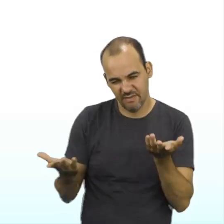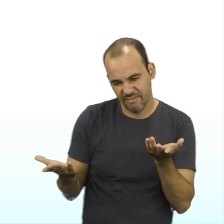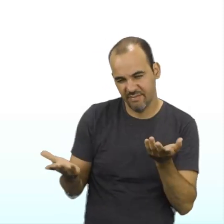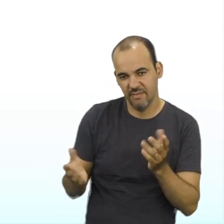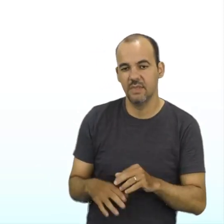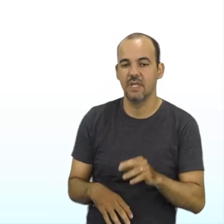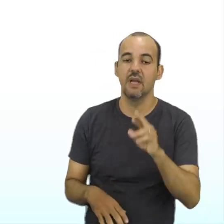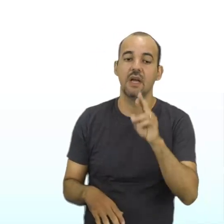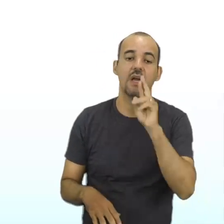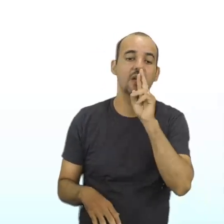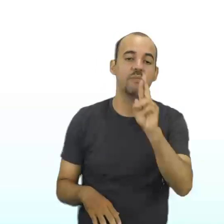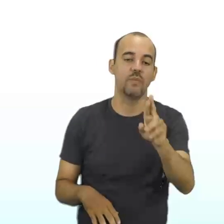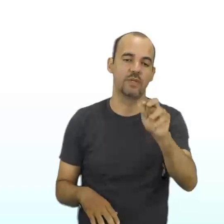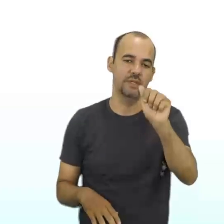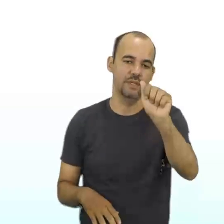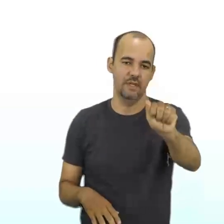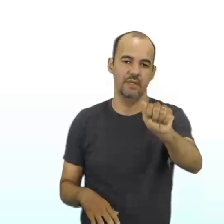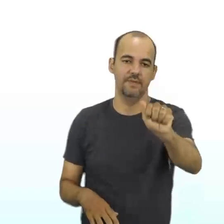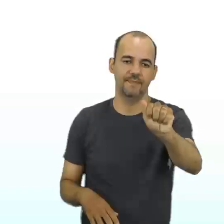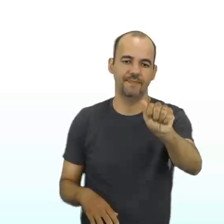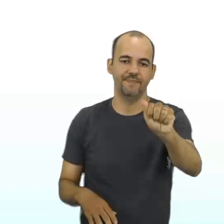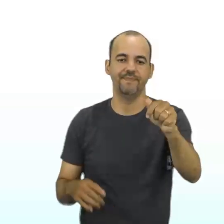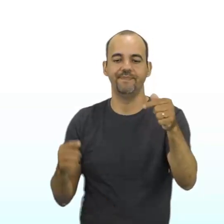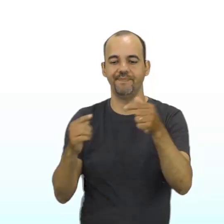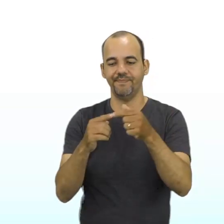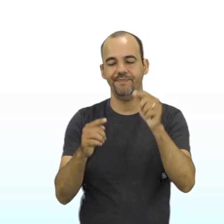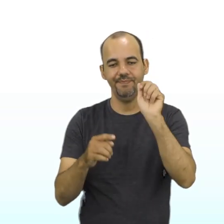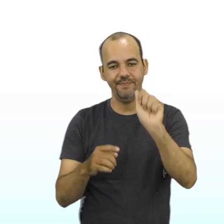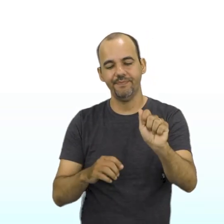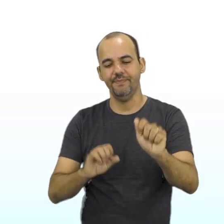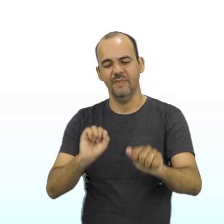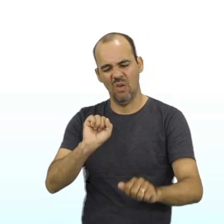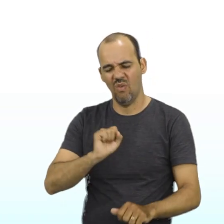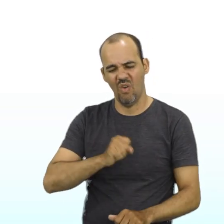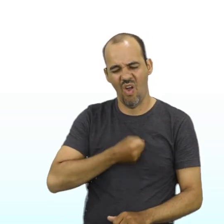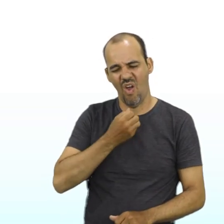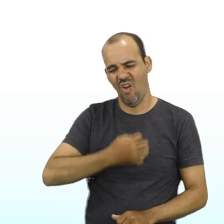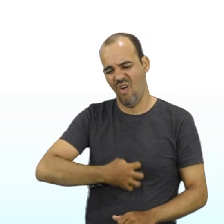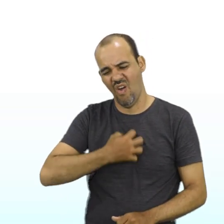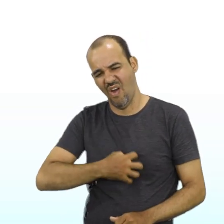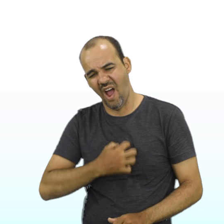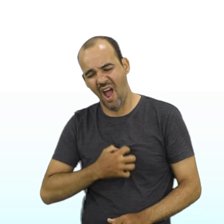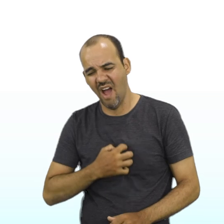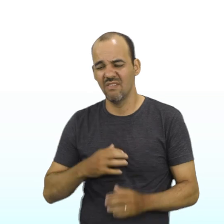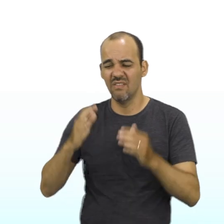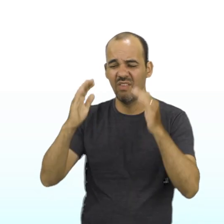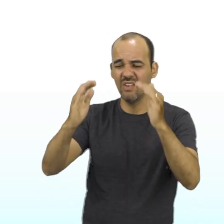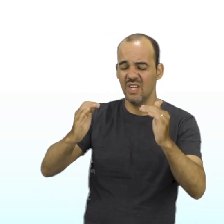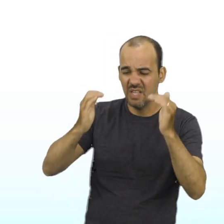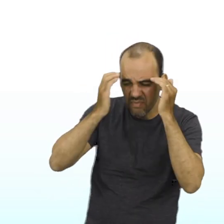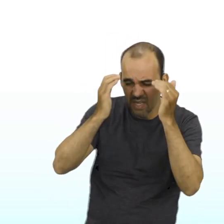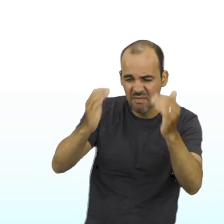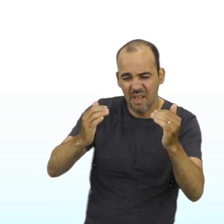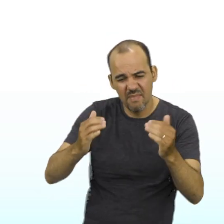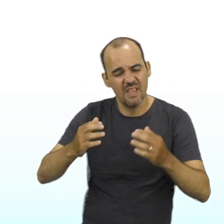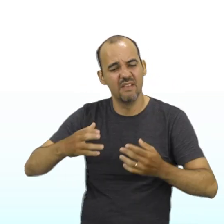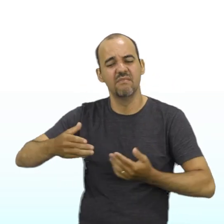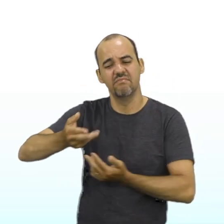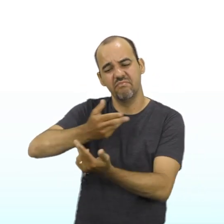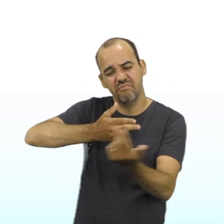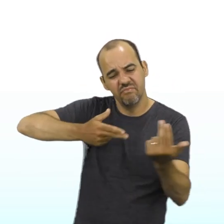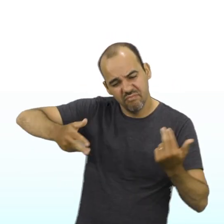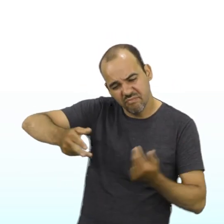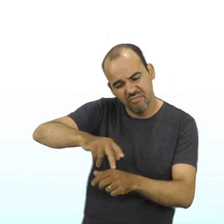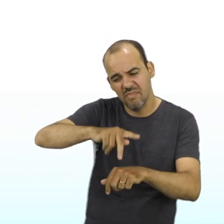contempla é que se quede claro que a letra A, indignação diante do desrespeito à diversidade, essa é a